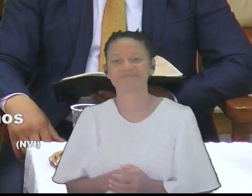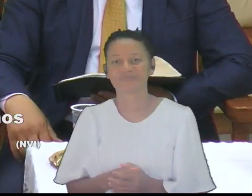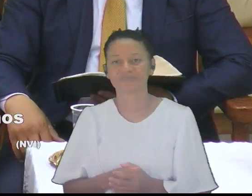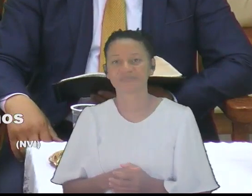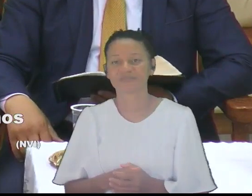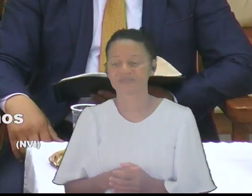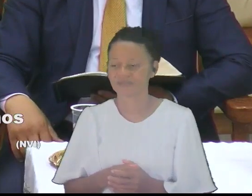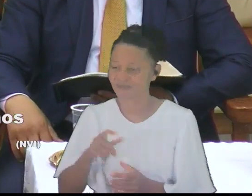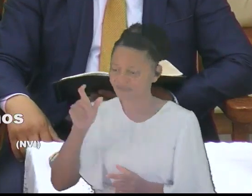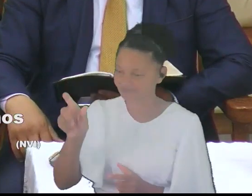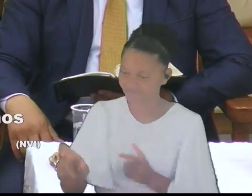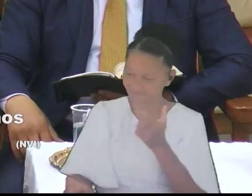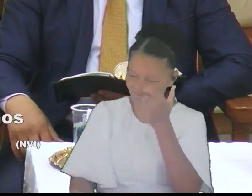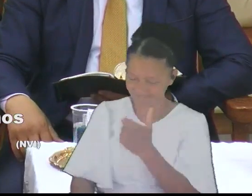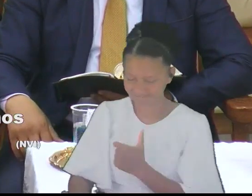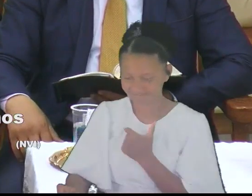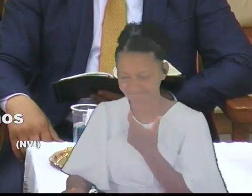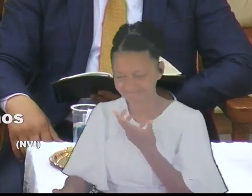uns com os outros.